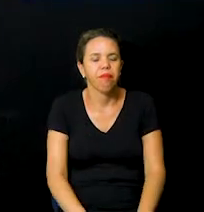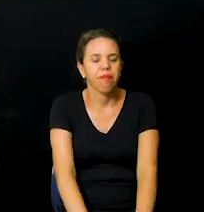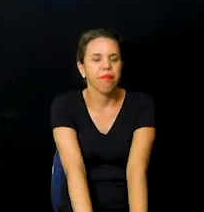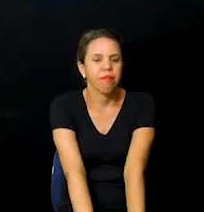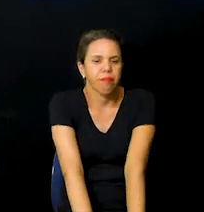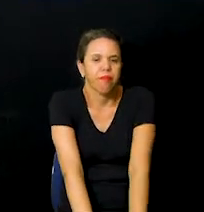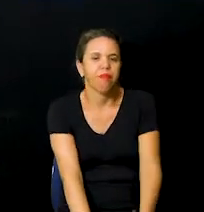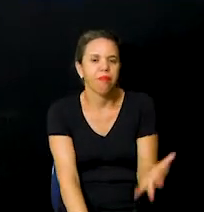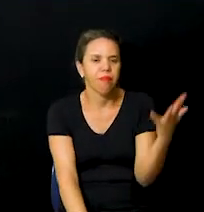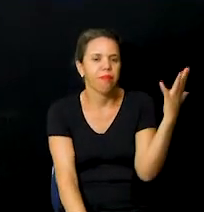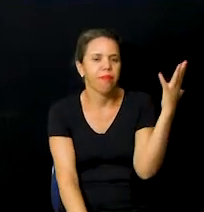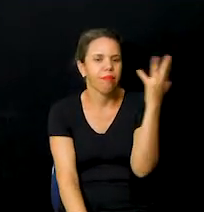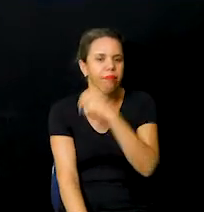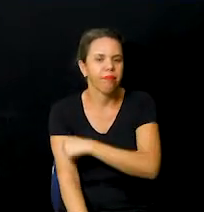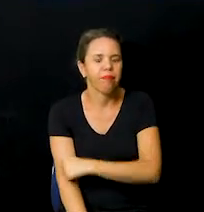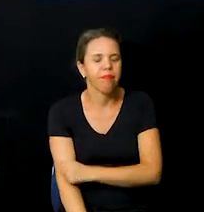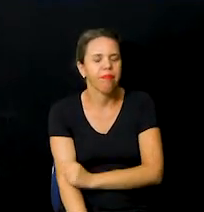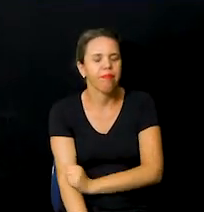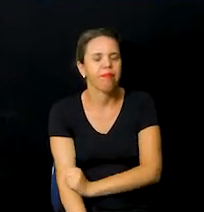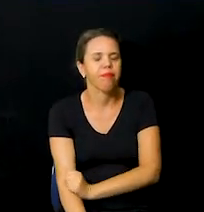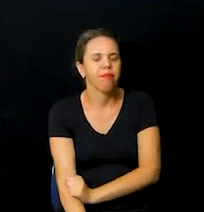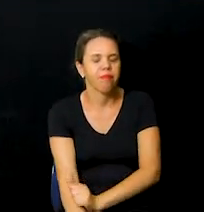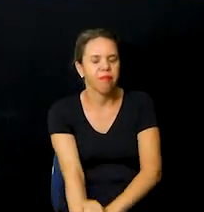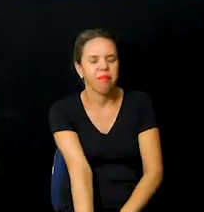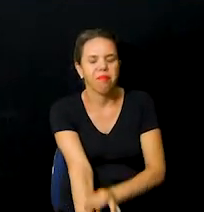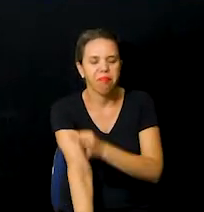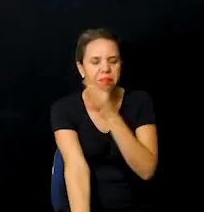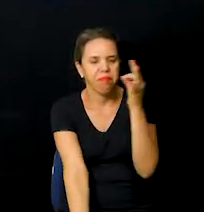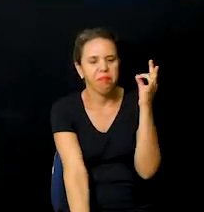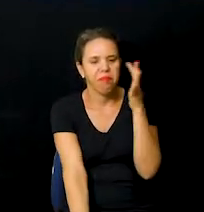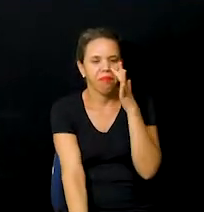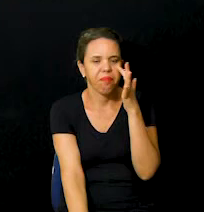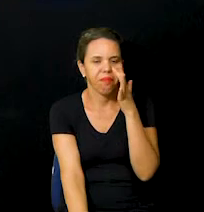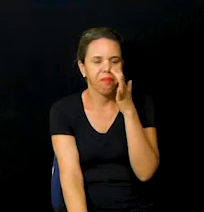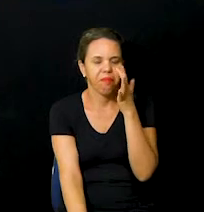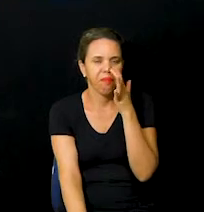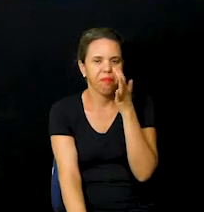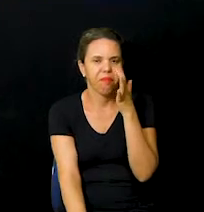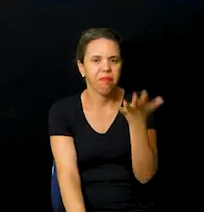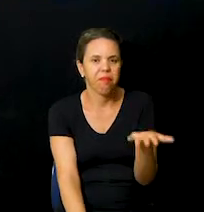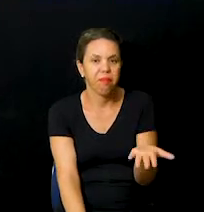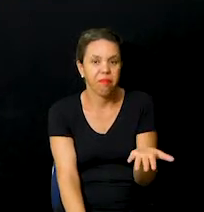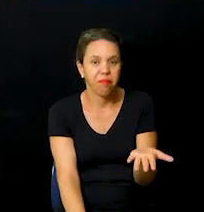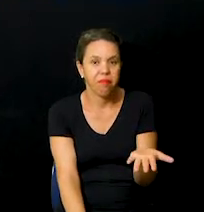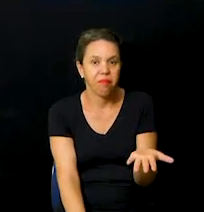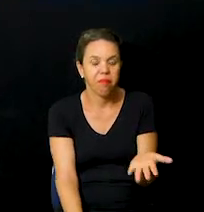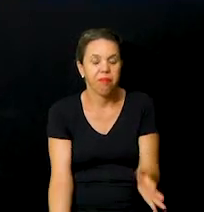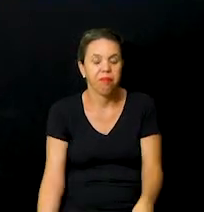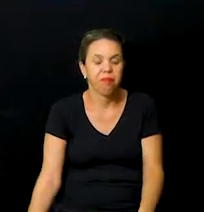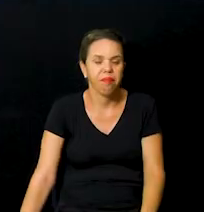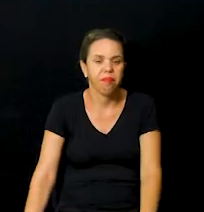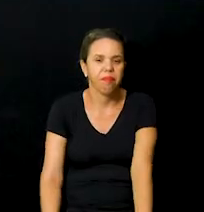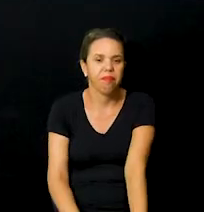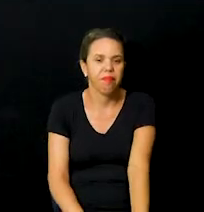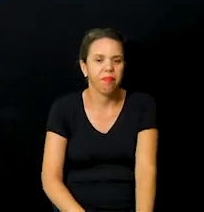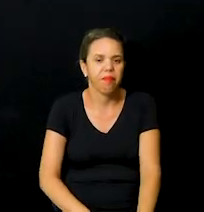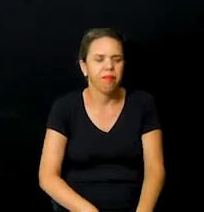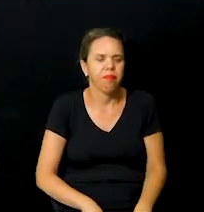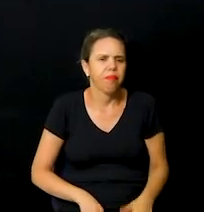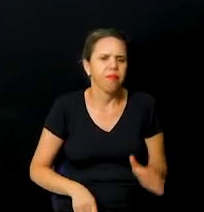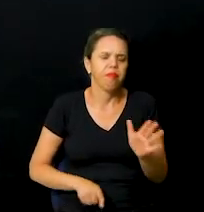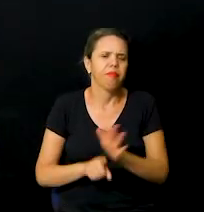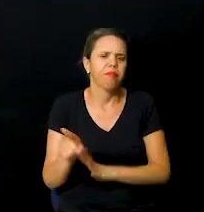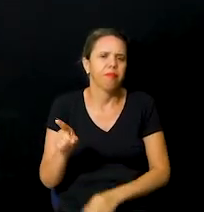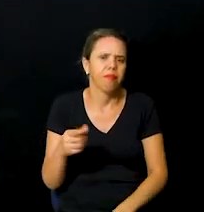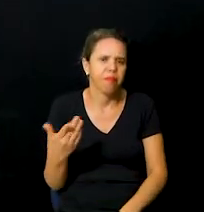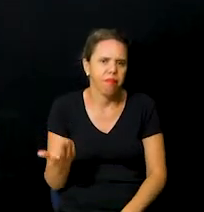Uau! Uau! Que linda! Que linda! Sensacional! Sensacional! É isso, ou seja, ela. Aí